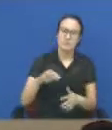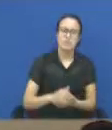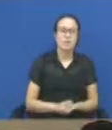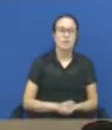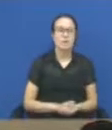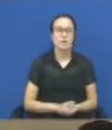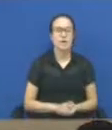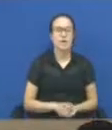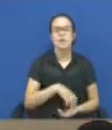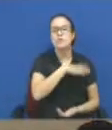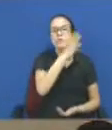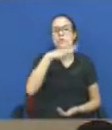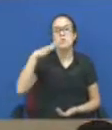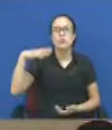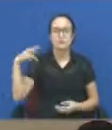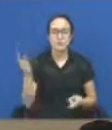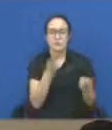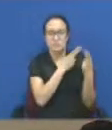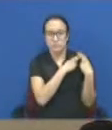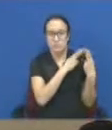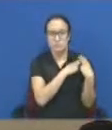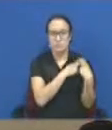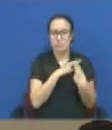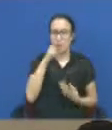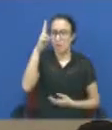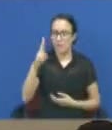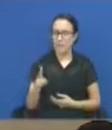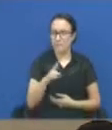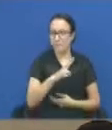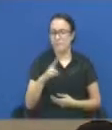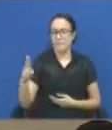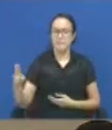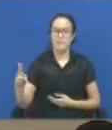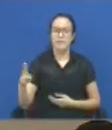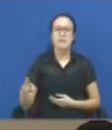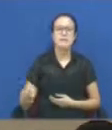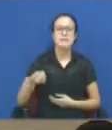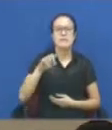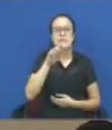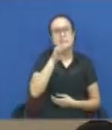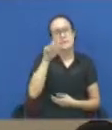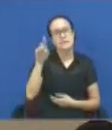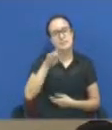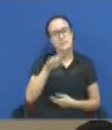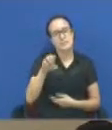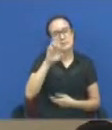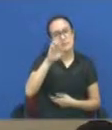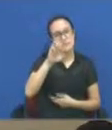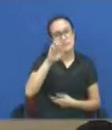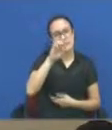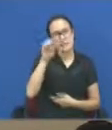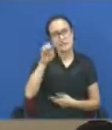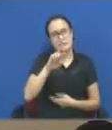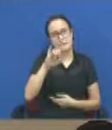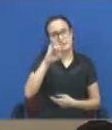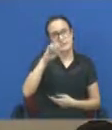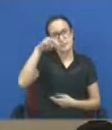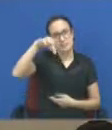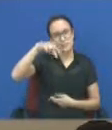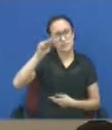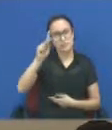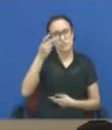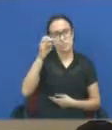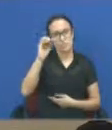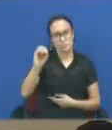ao José Fernandes de Oliveira, padre Zezinho, por completar 50 anos de cantor e compositor. Pediu para discutir o vereador